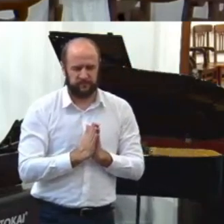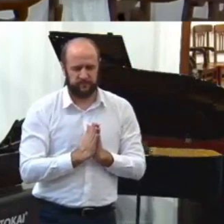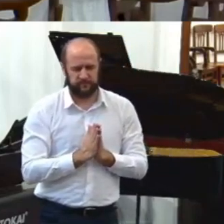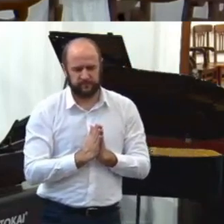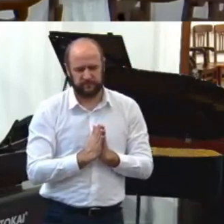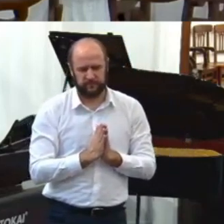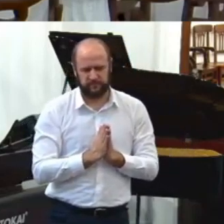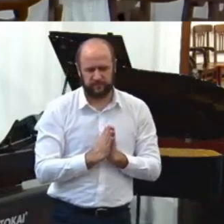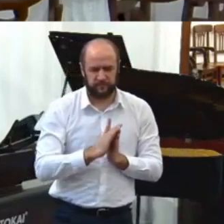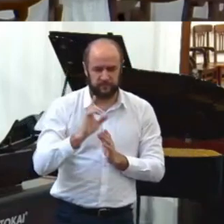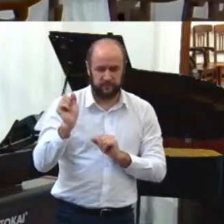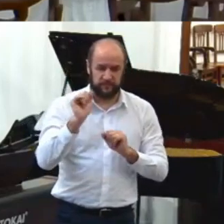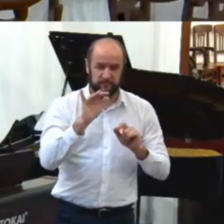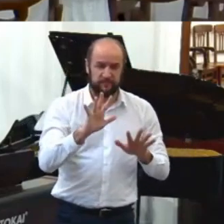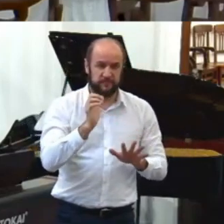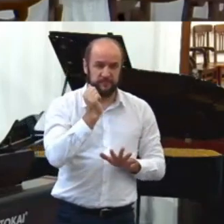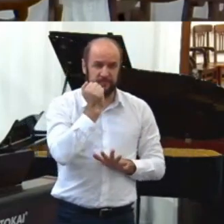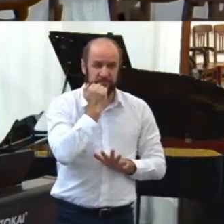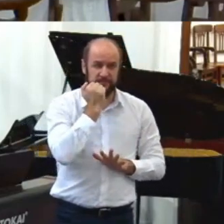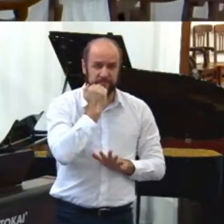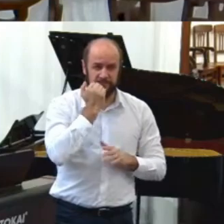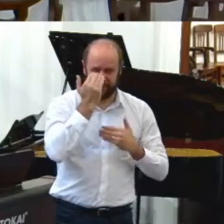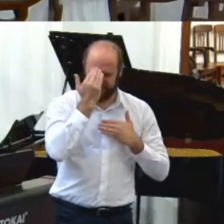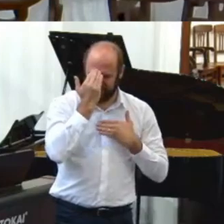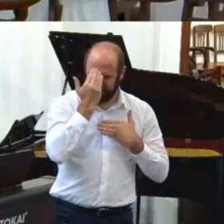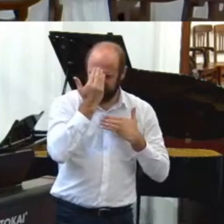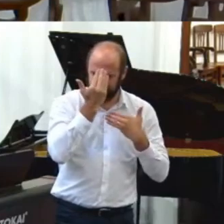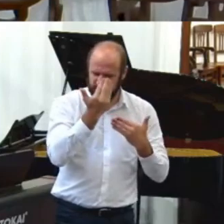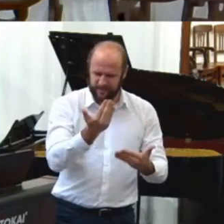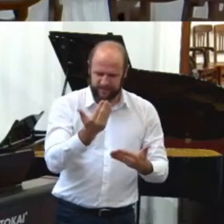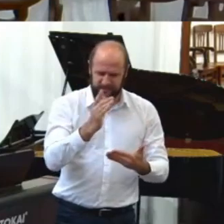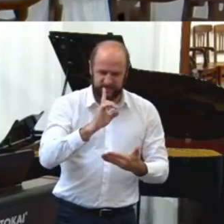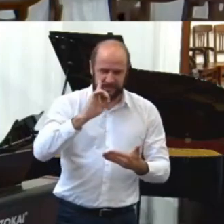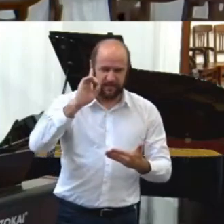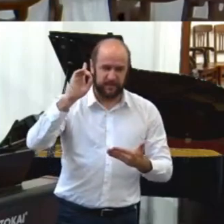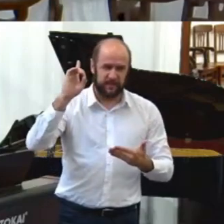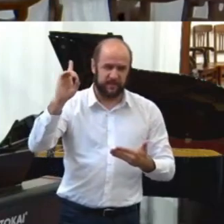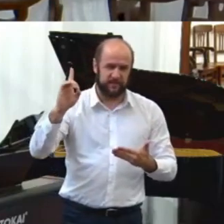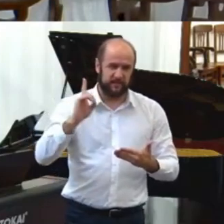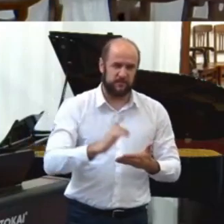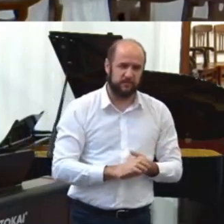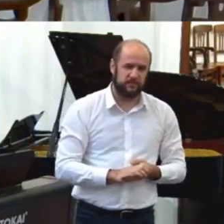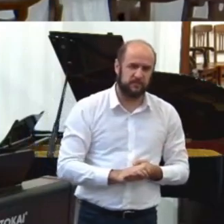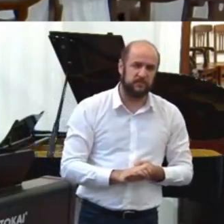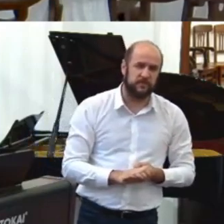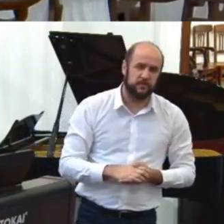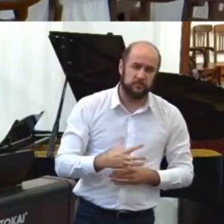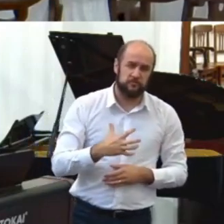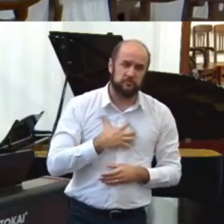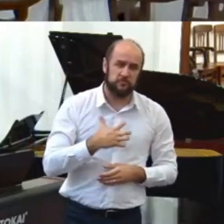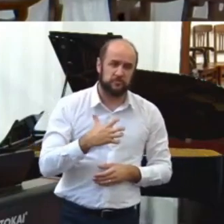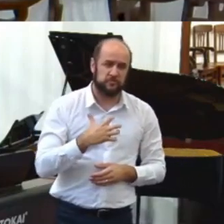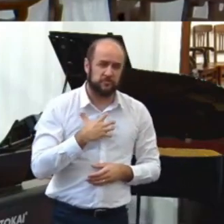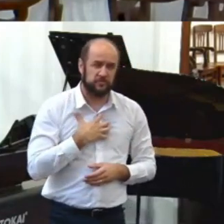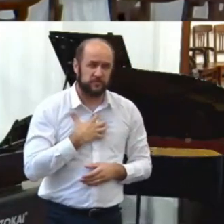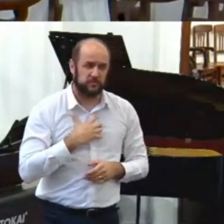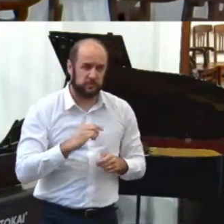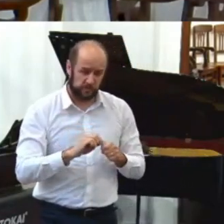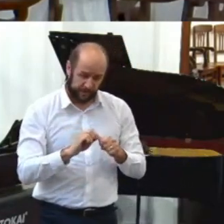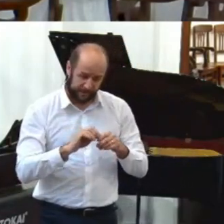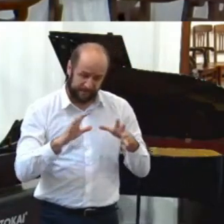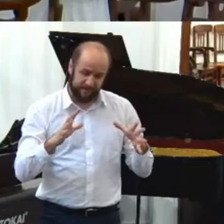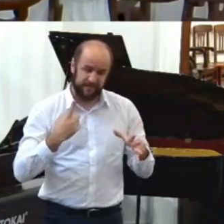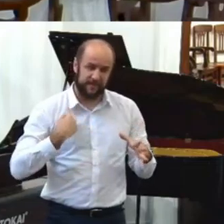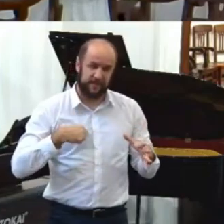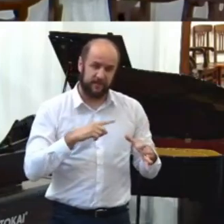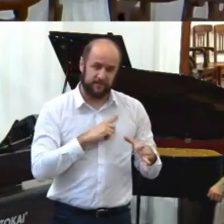intercessão por nossas mães e de gratidão a Deus por sua forma de nos